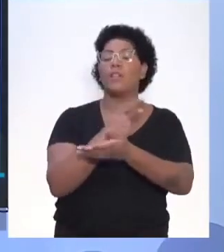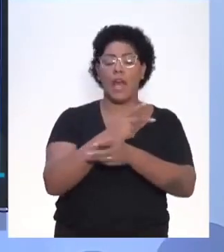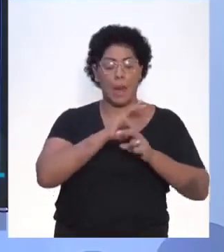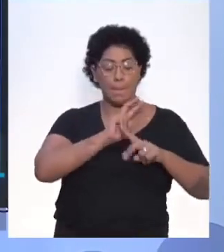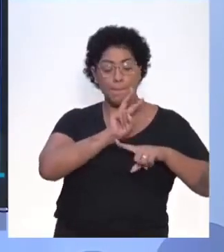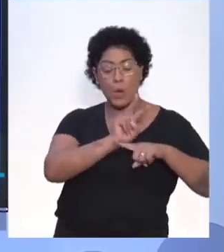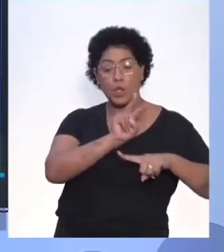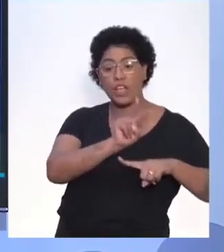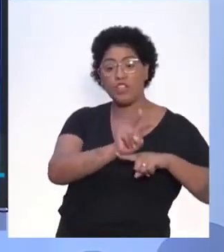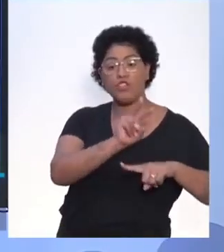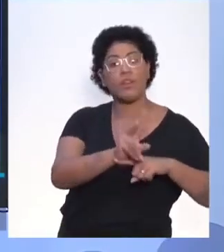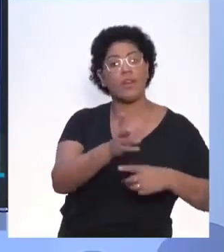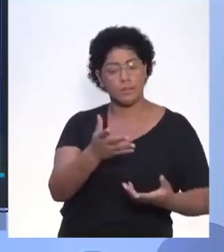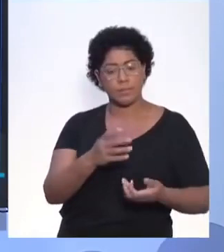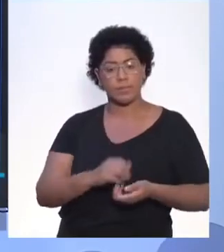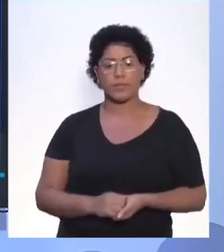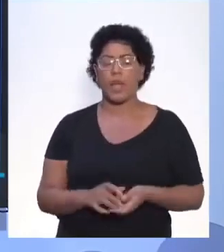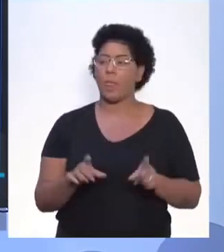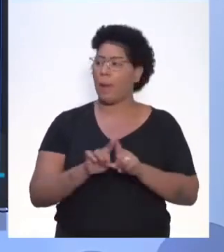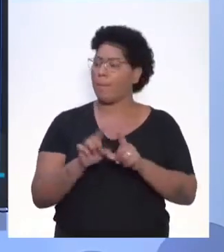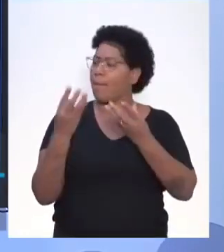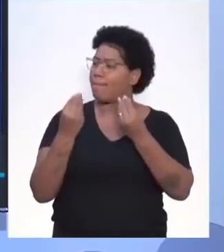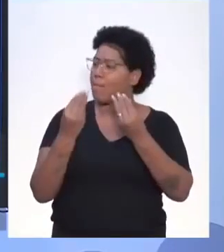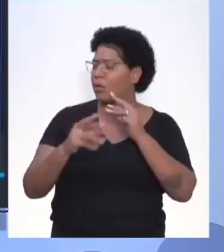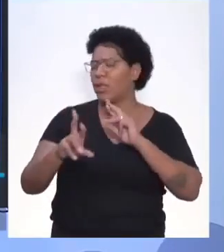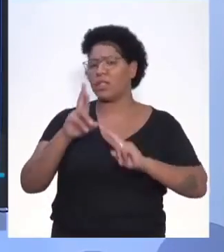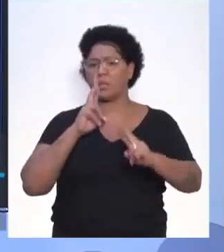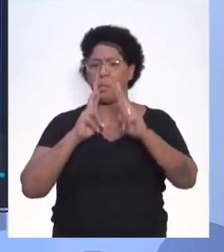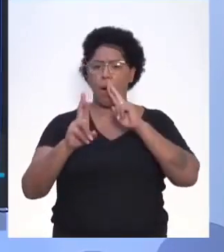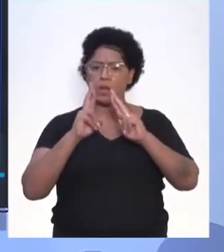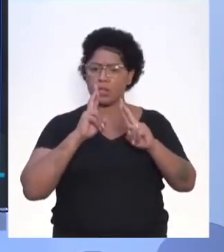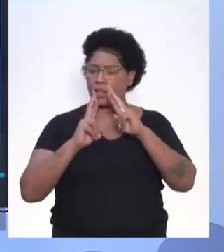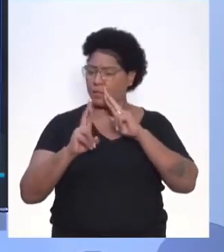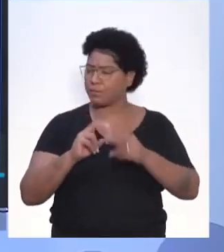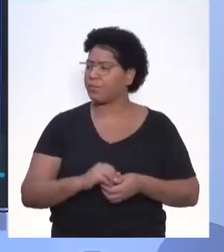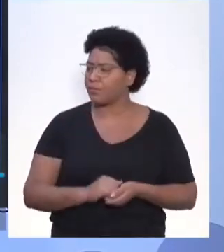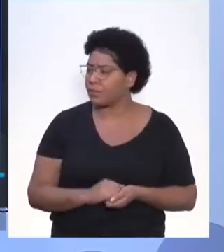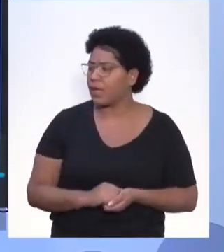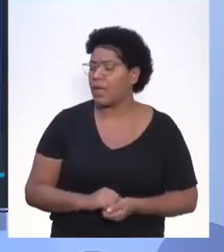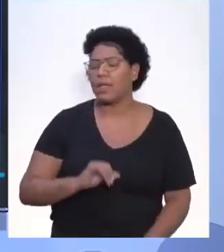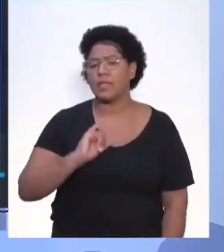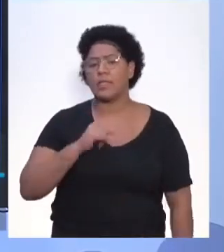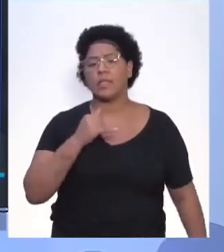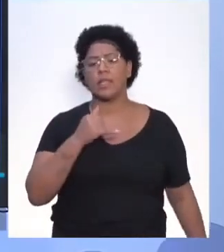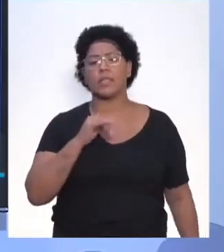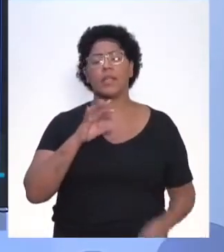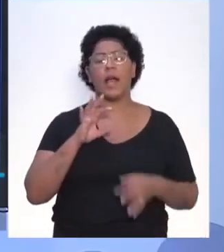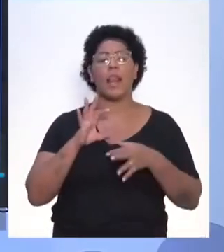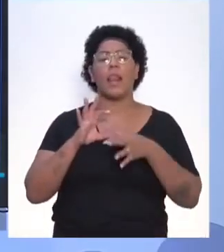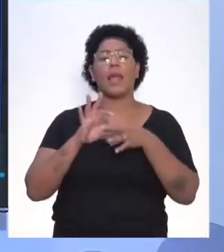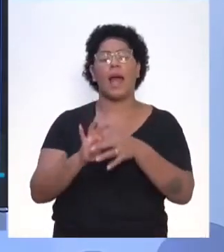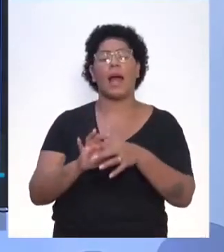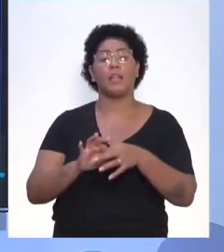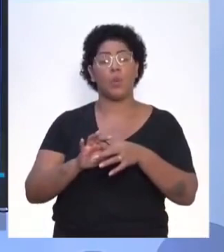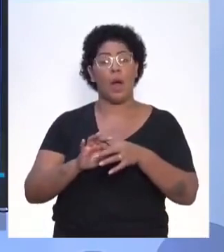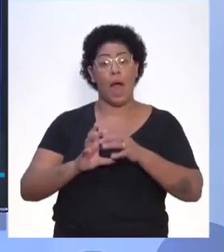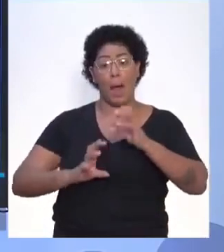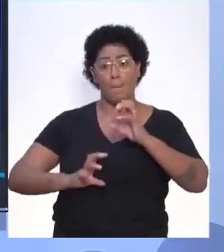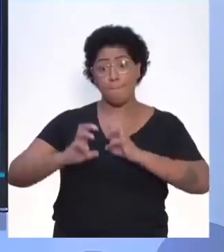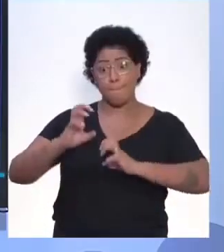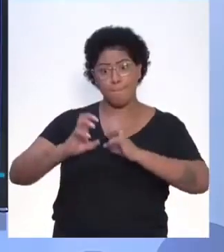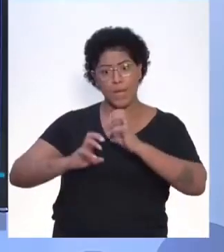as respostas, né, a maioria, grande maioria das respostas, está relacionado aí à luta e